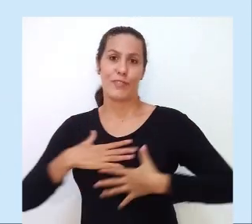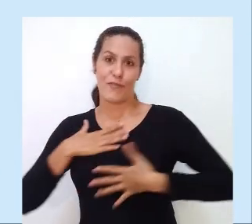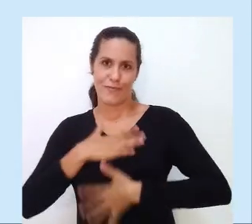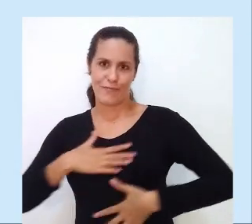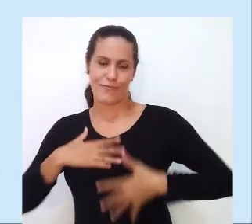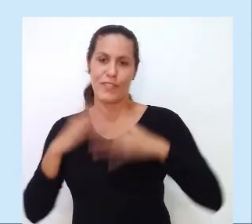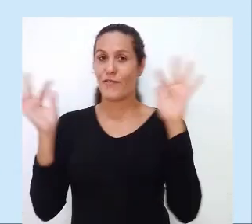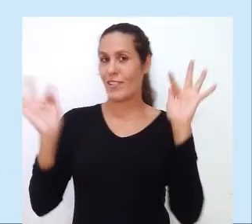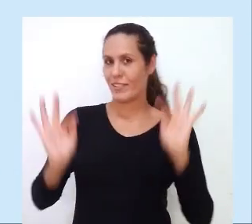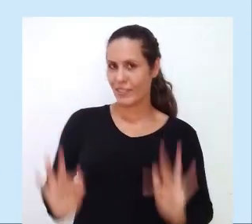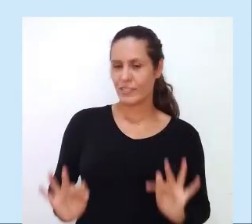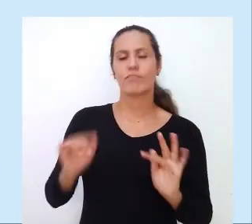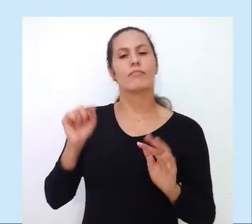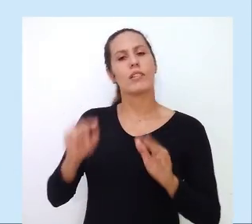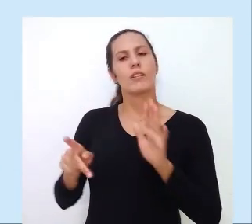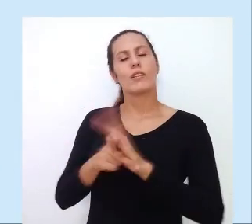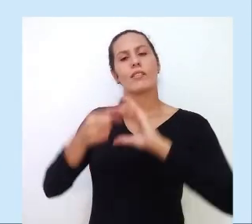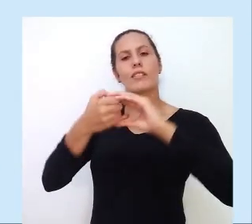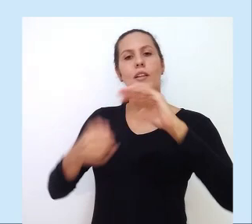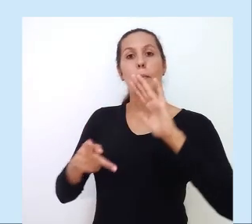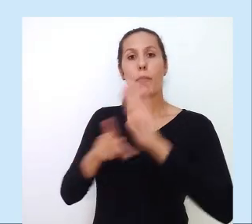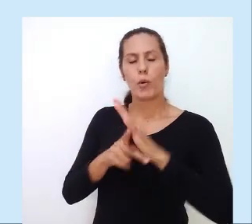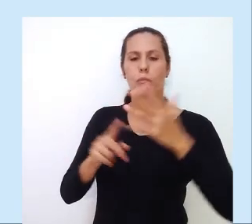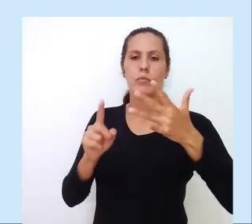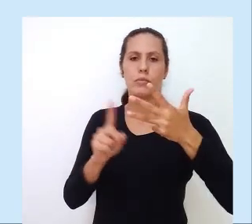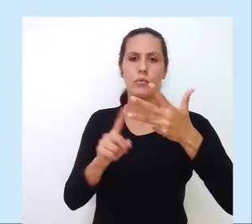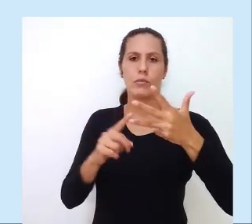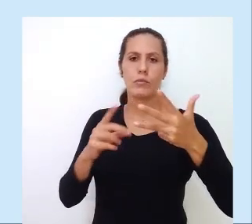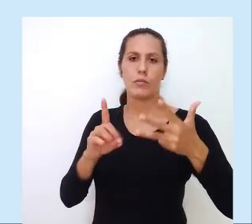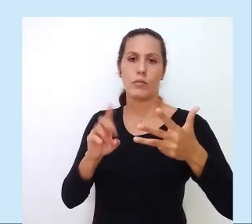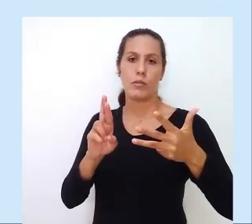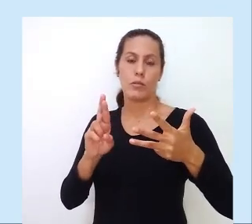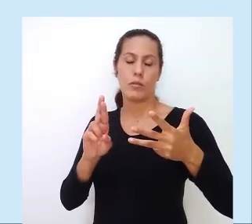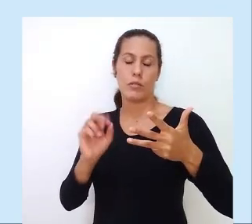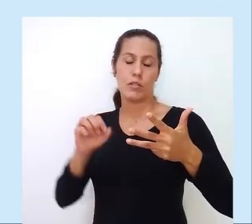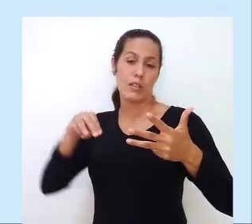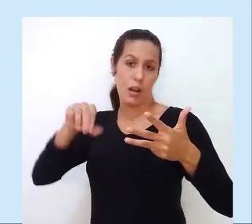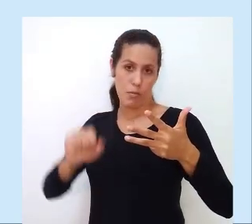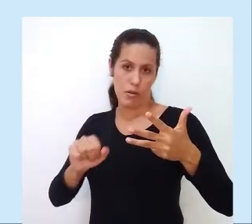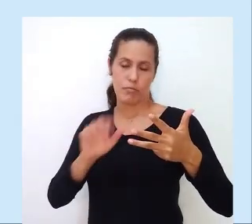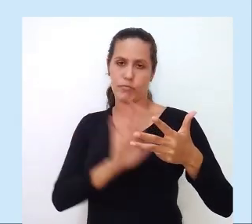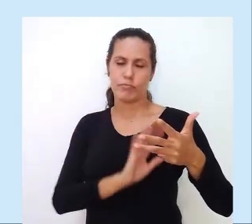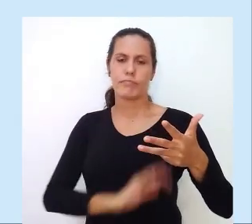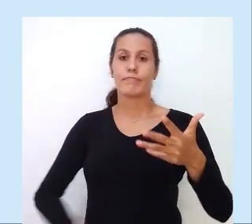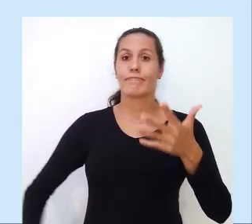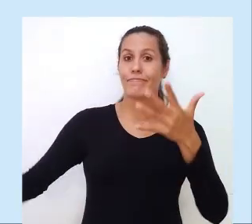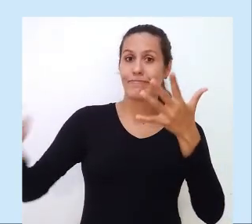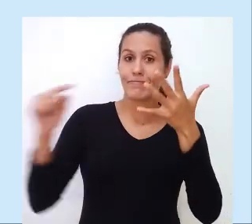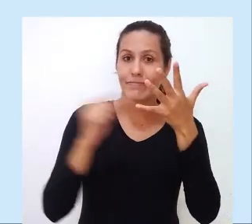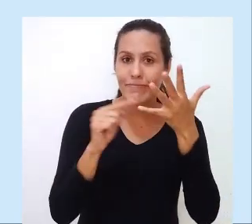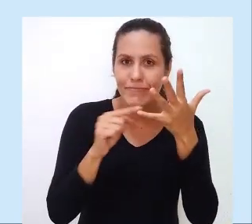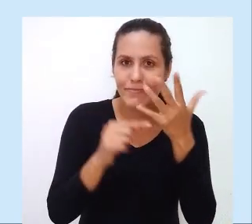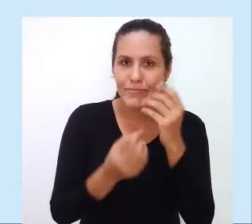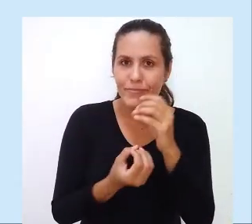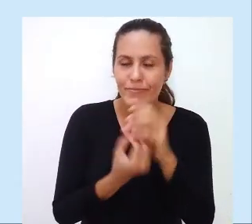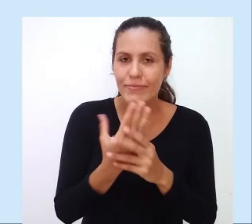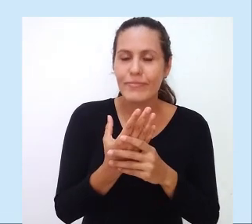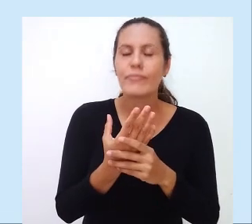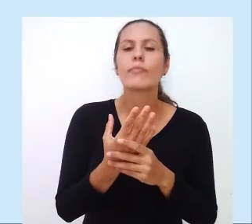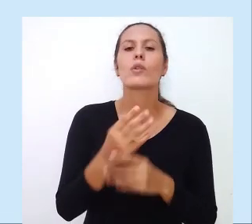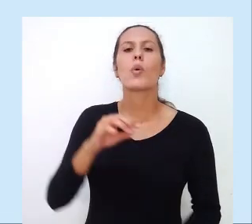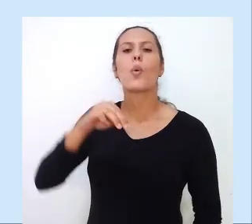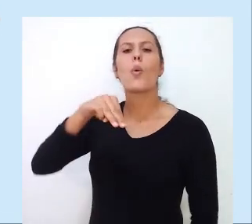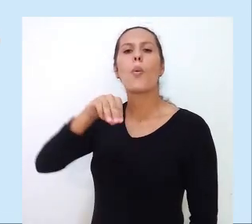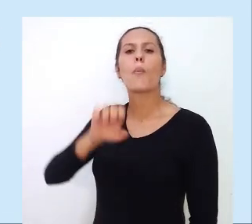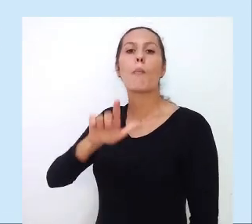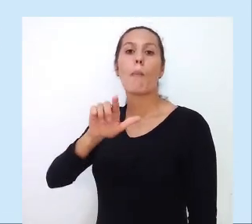felizes. Então, essa é uma característica do drama. Aí, com o drama, veio o melodrama.